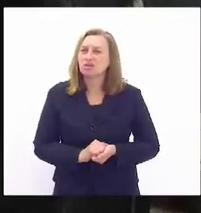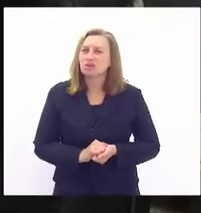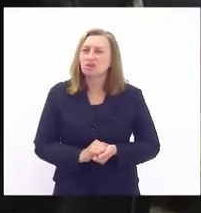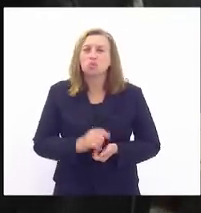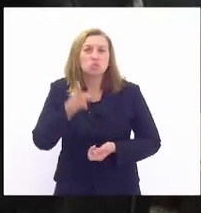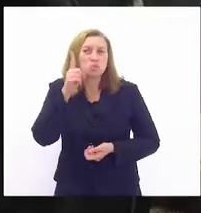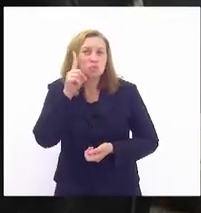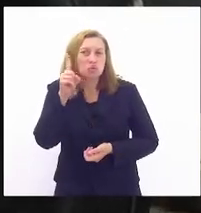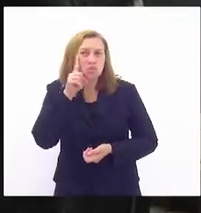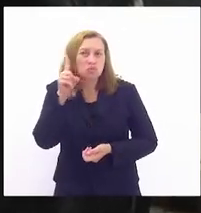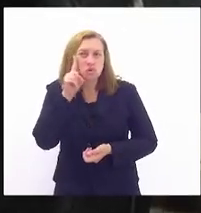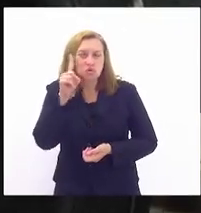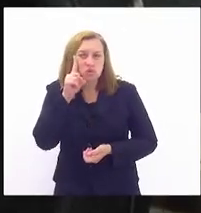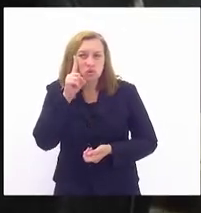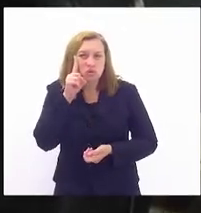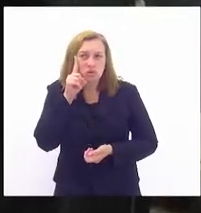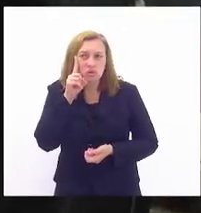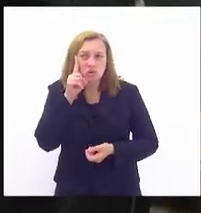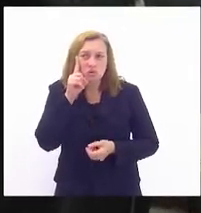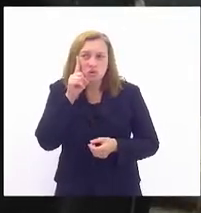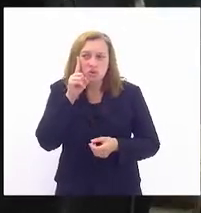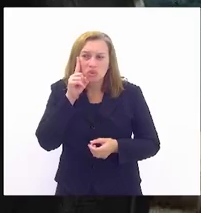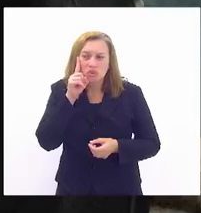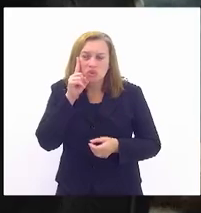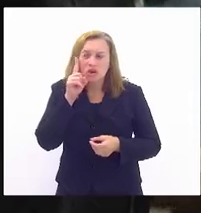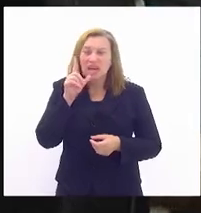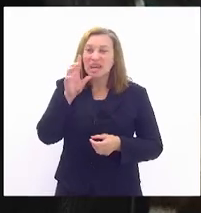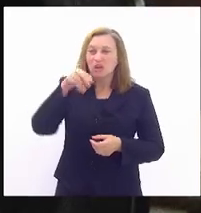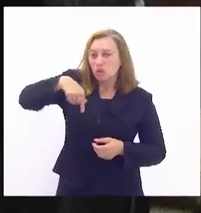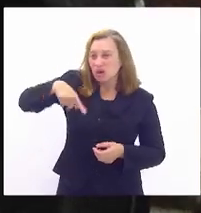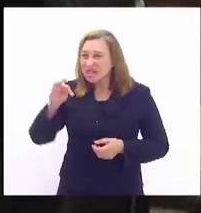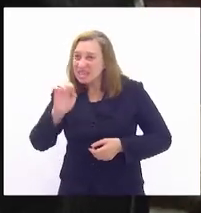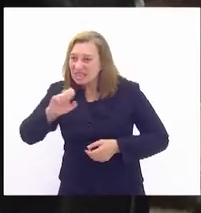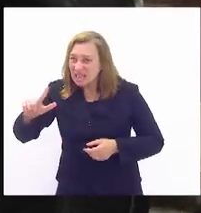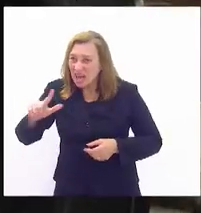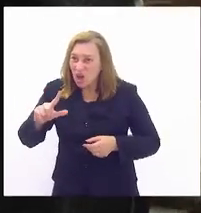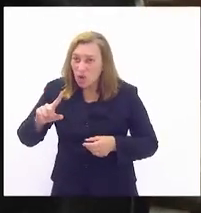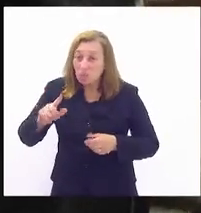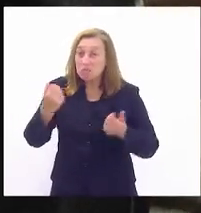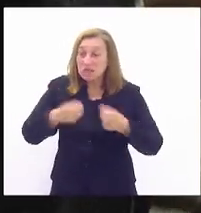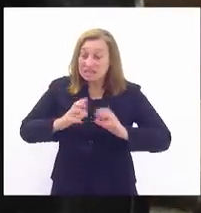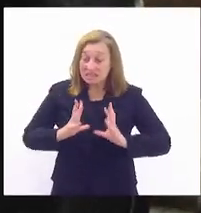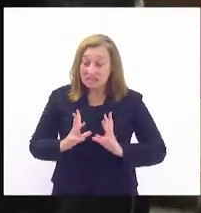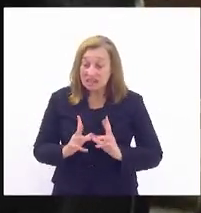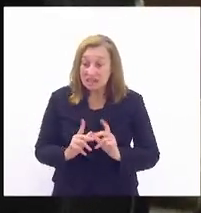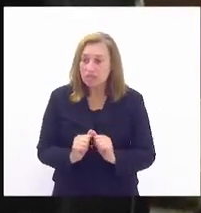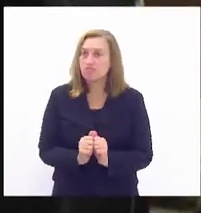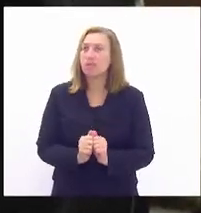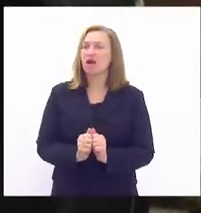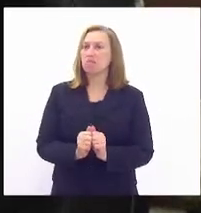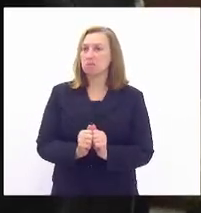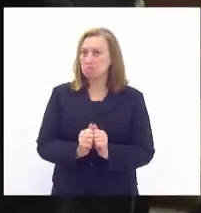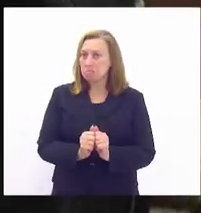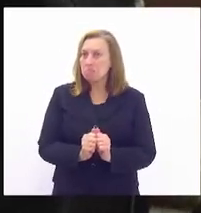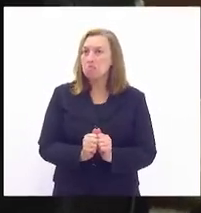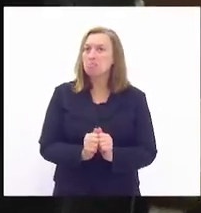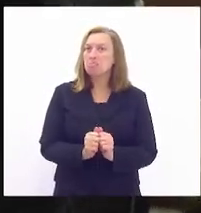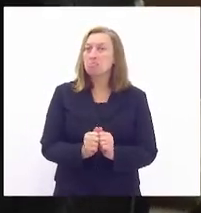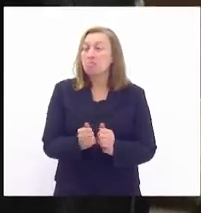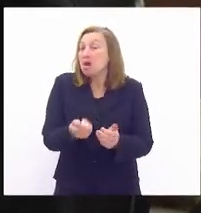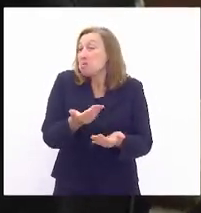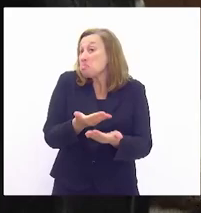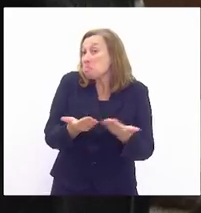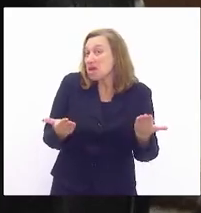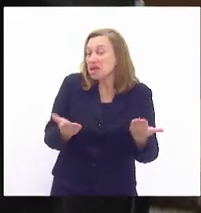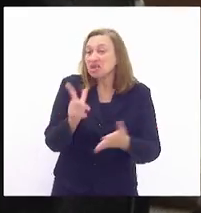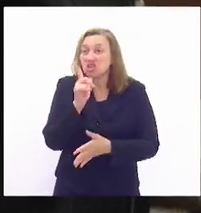os dias o quintal tem que ser lavado, como se diz, perca de água, pelo motivo do quintal